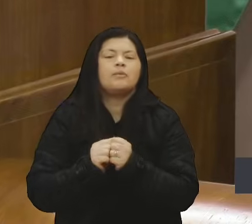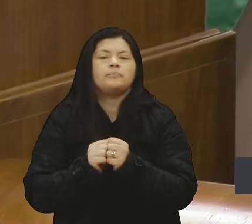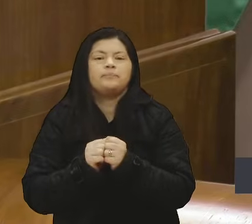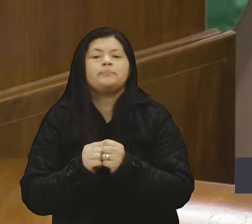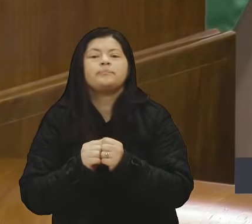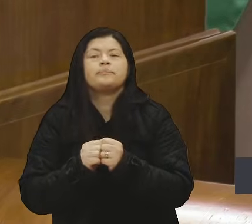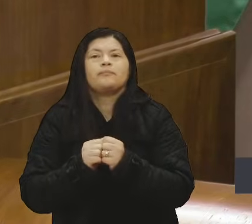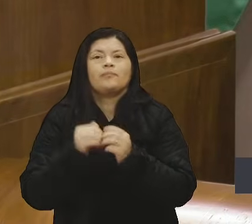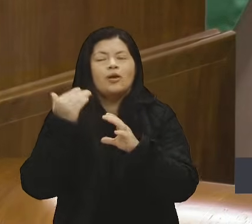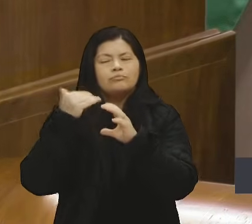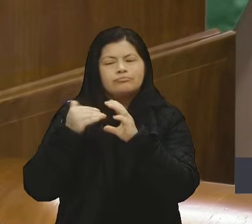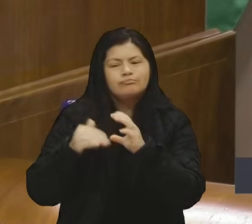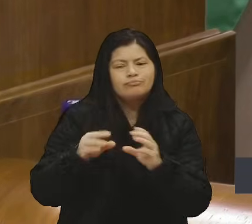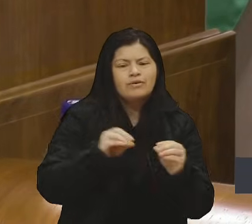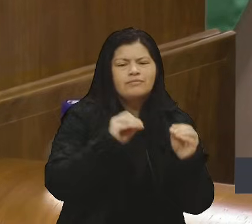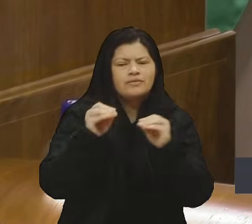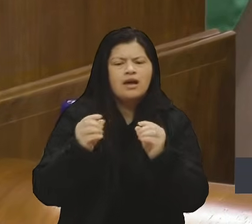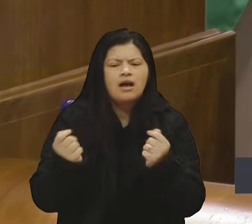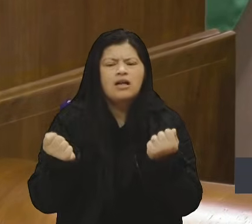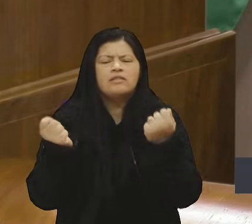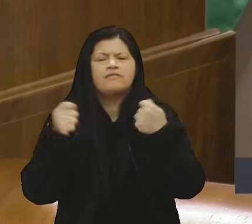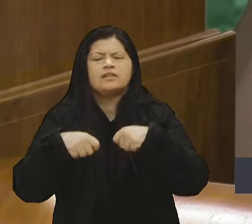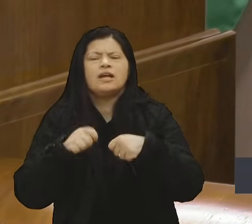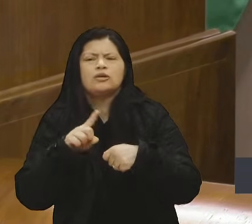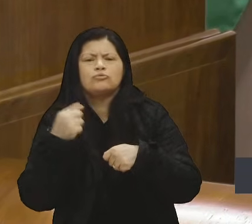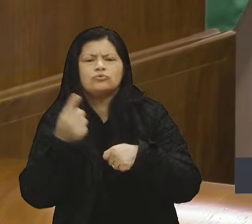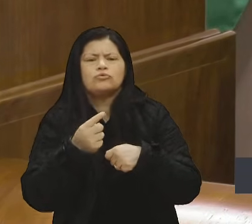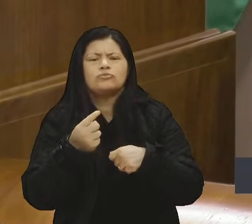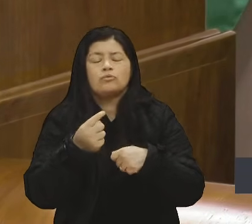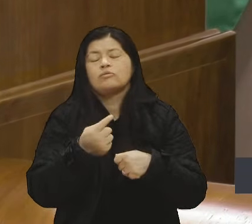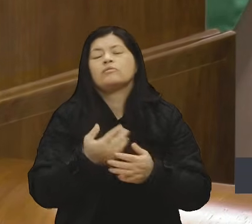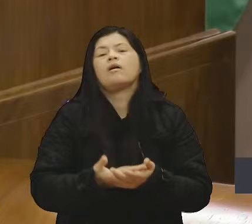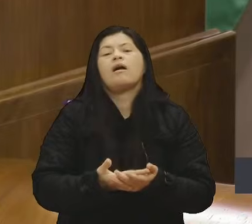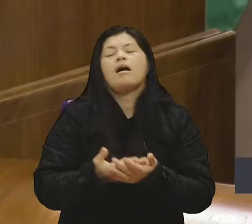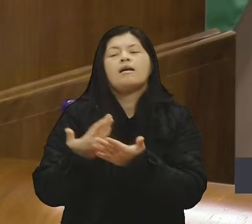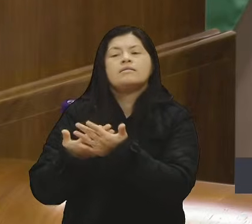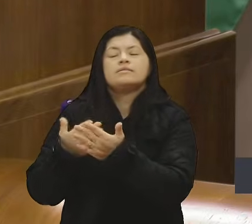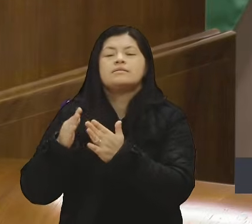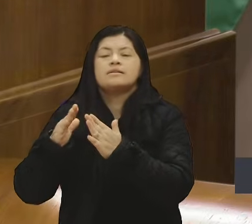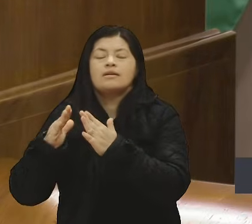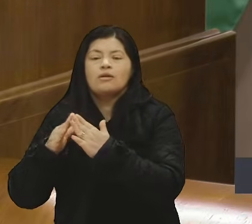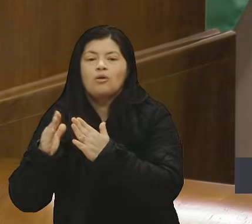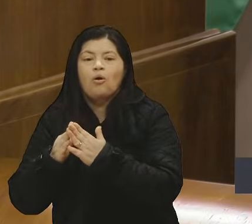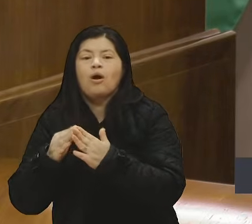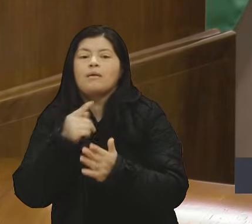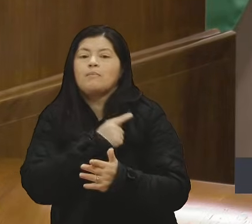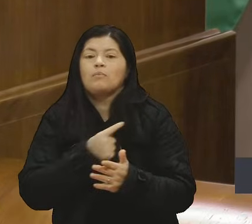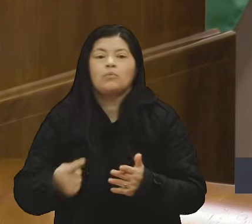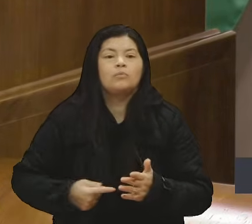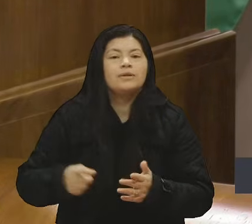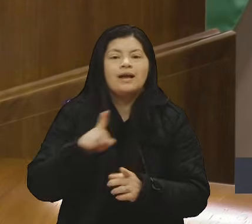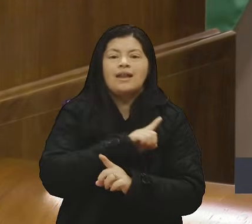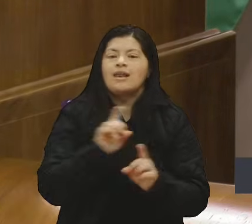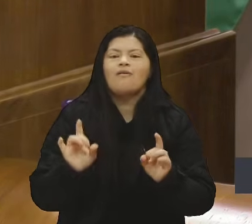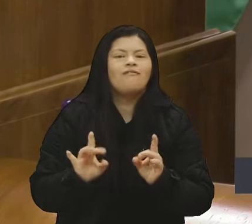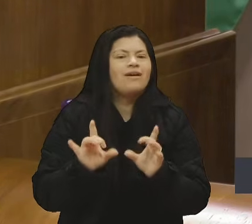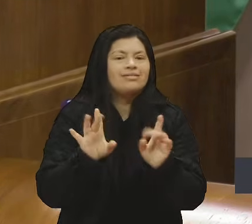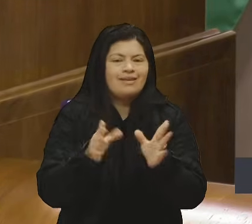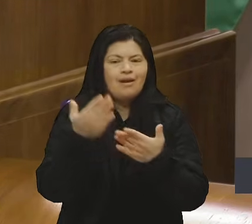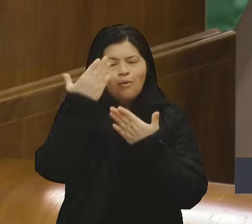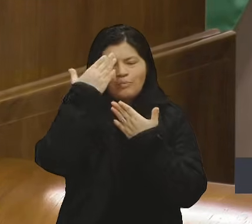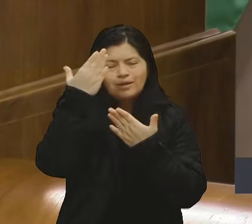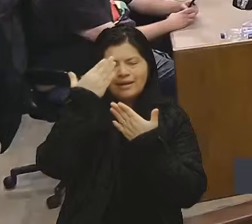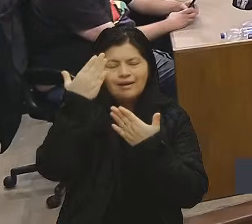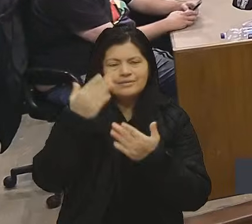isso, né? Vamos defender o que é nosso, a escola é pública, escola não é mercadoria e não está à venda. Muito obrigada, gente.